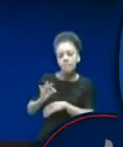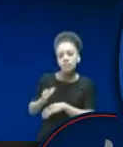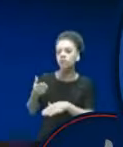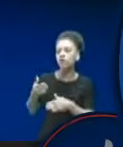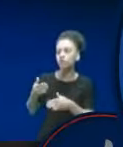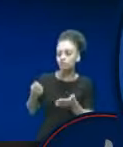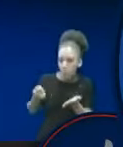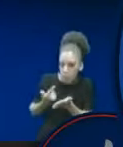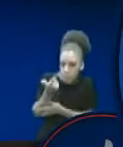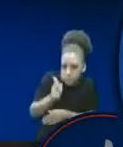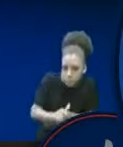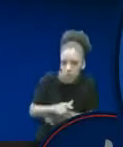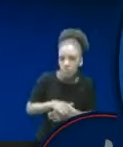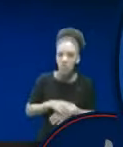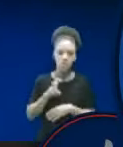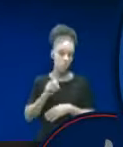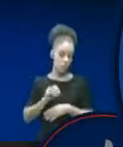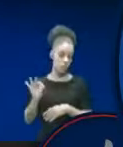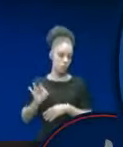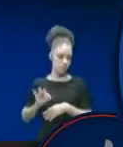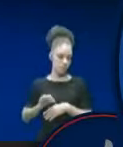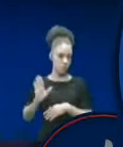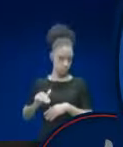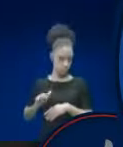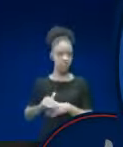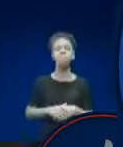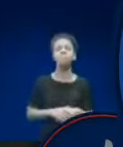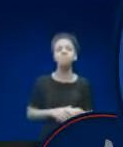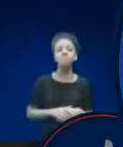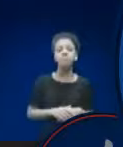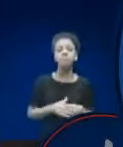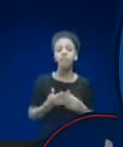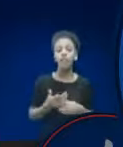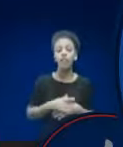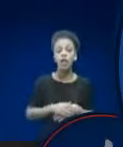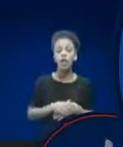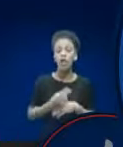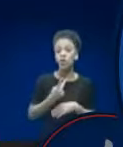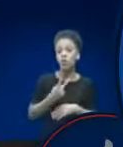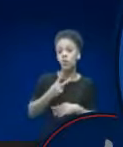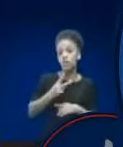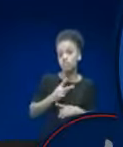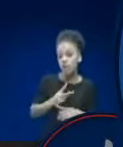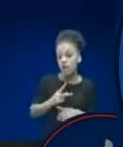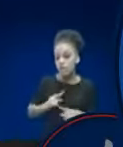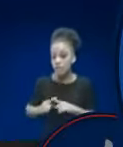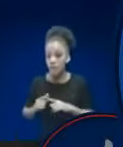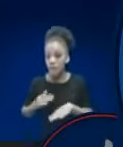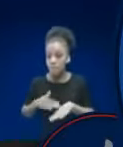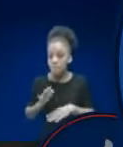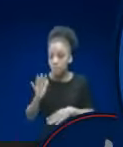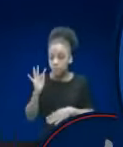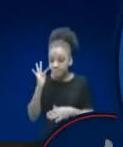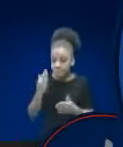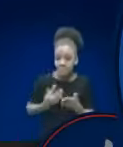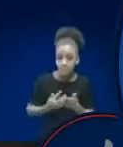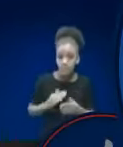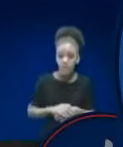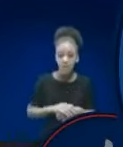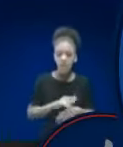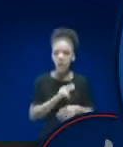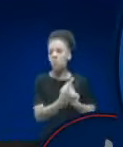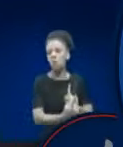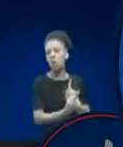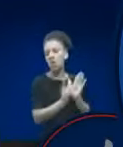a de recompra, de 50%. 1P é eles, 3P eles é terceiros, tá, duas galera? Duas vezes mais fiéis que o cliente que compra